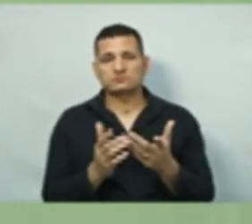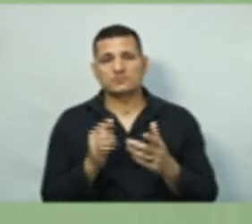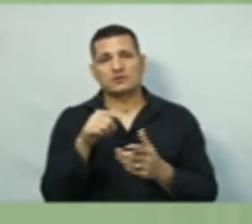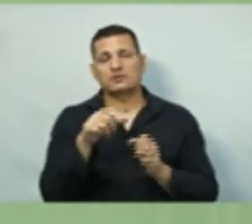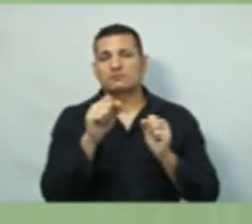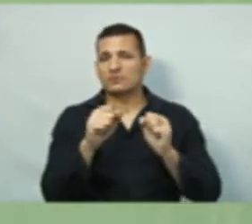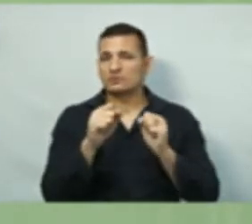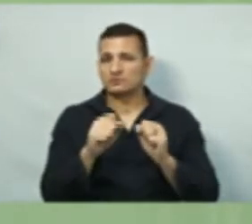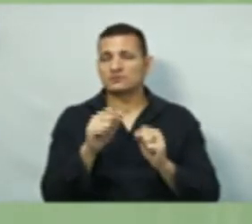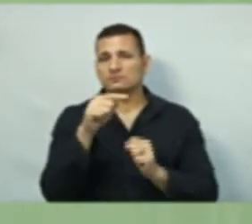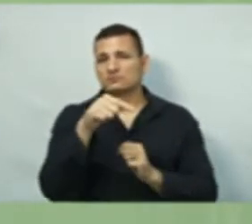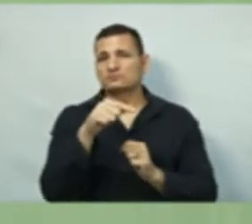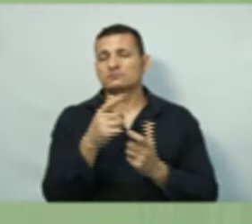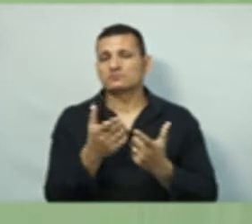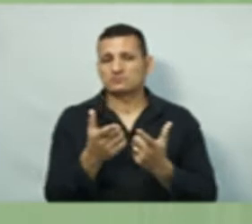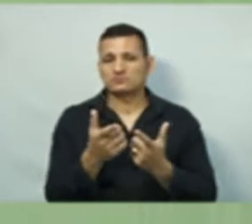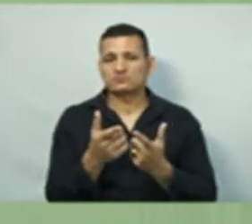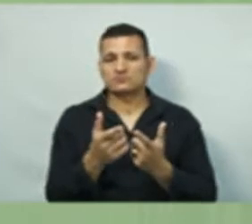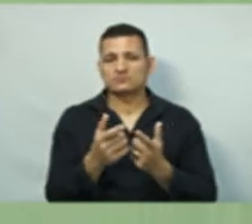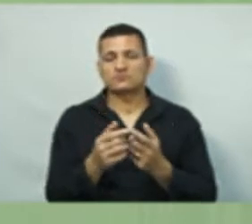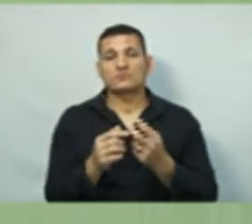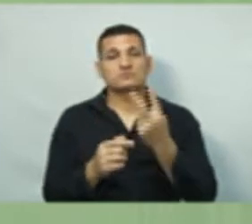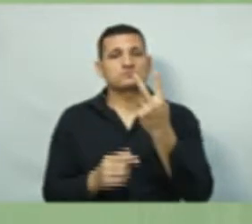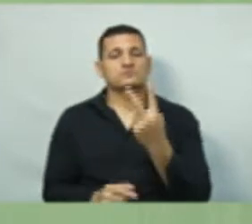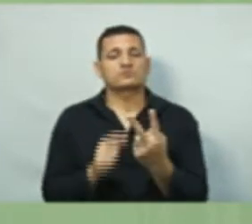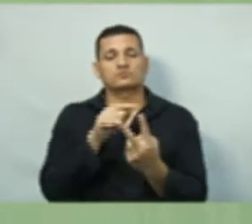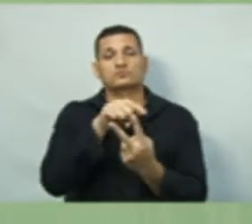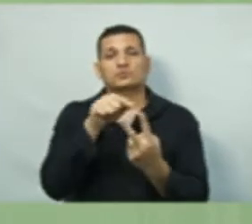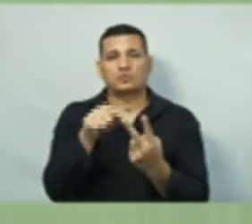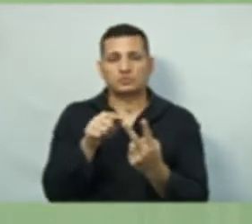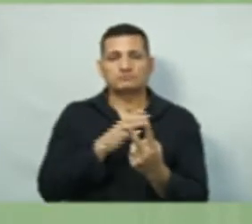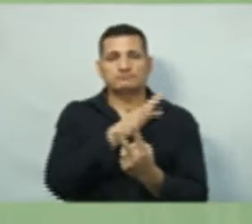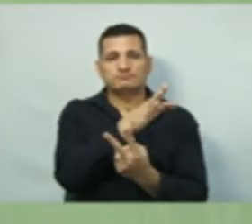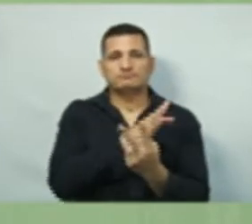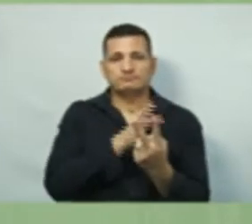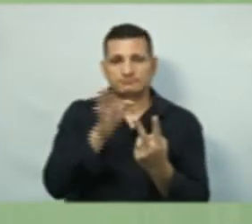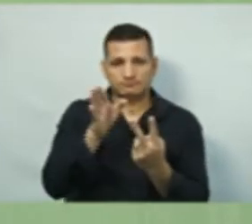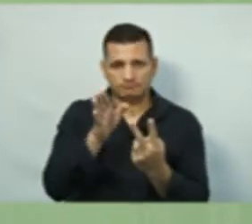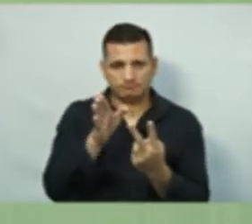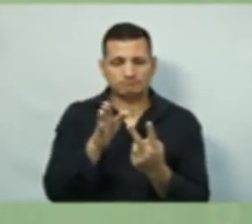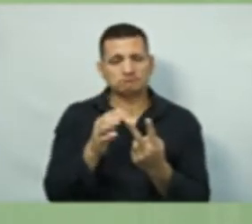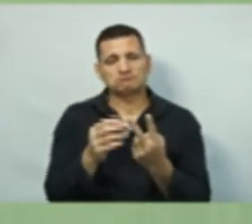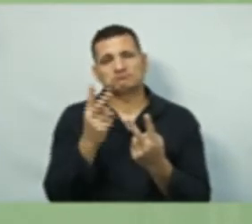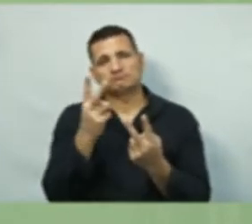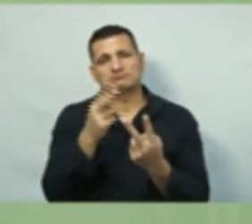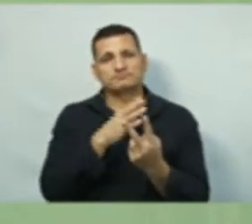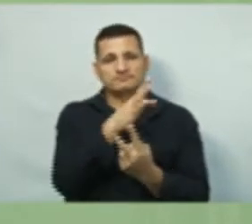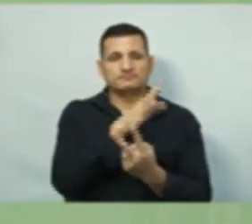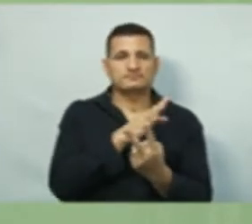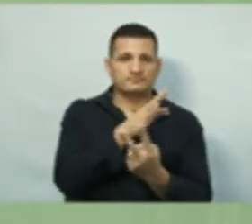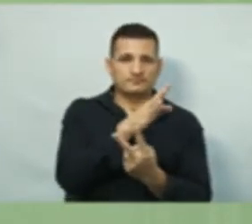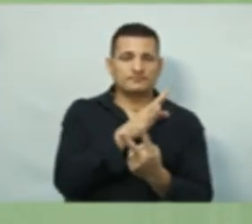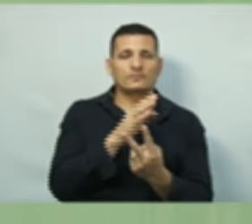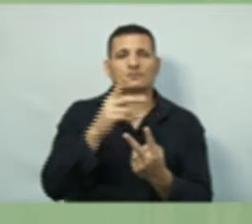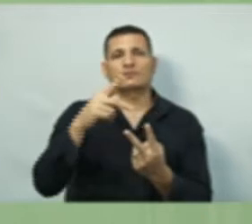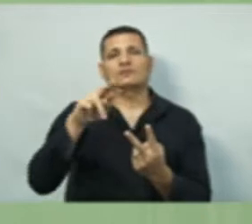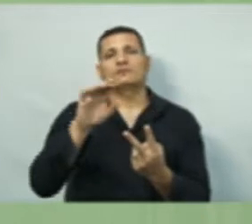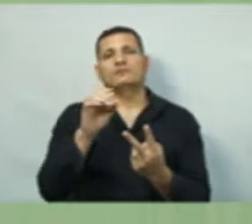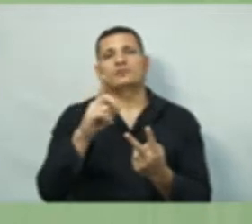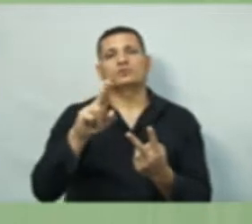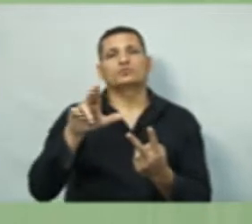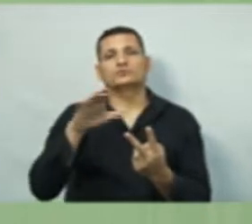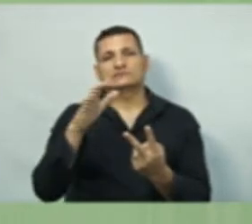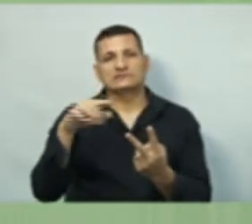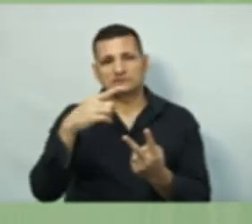ser constituída sob 2 segmentos. 2 formas, gente. Segmentos de produção